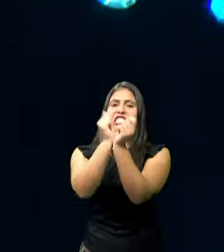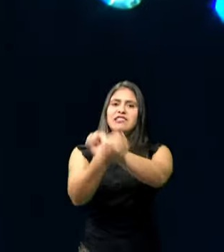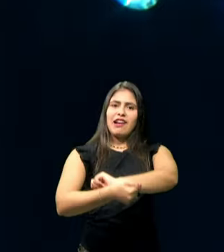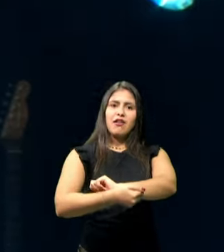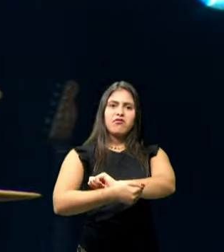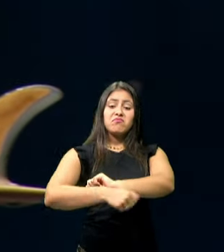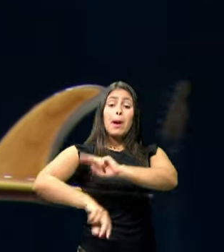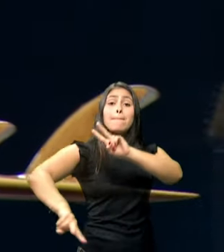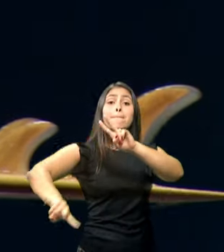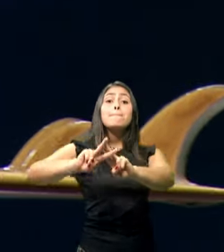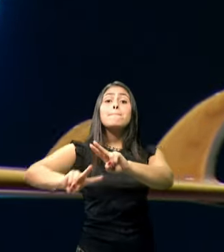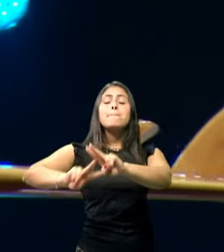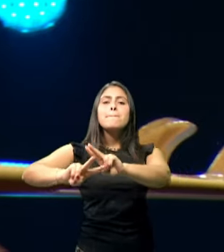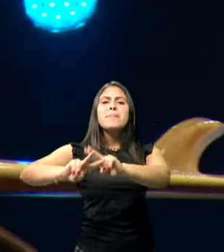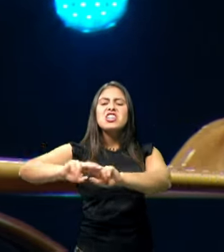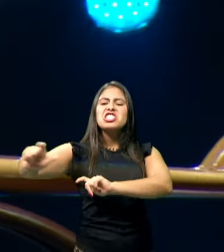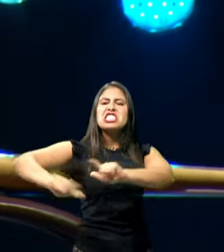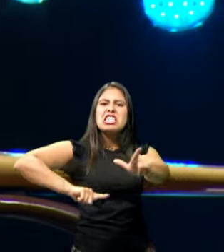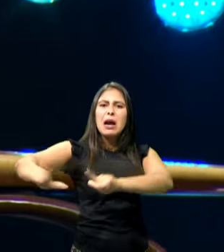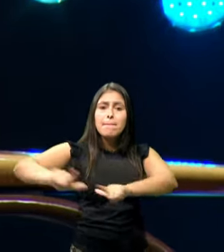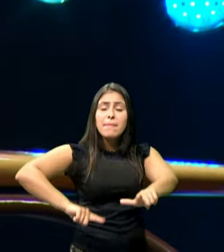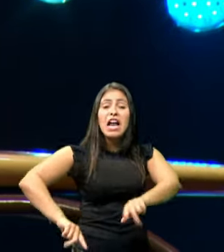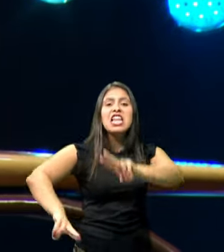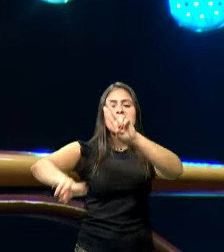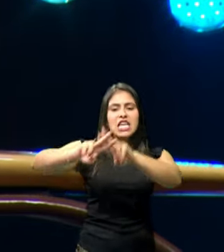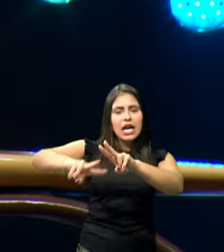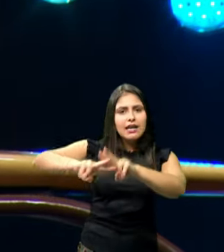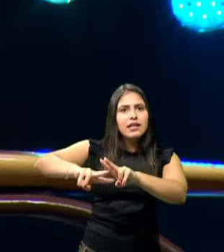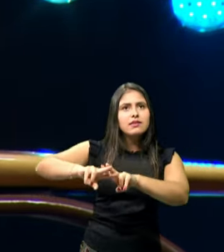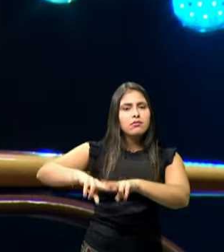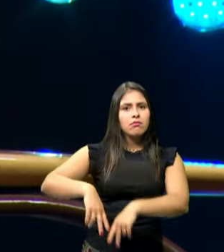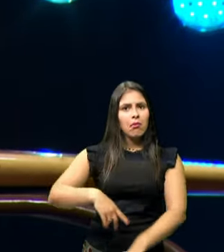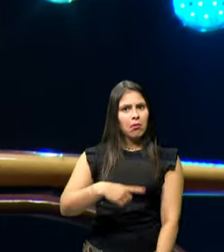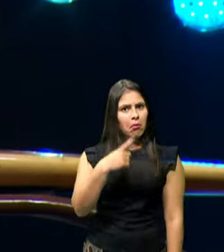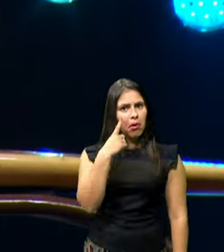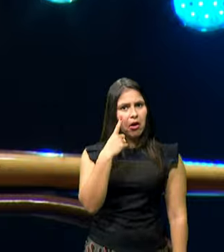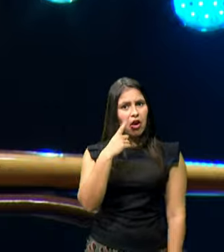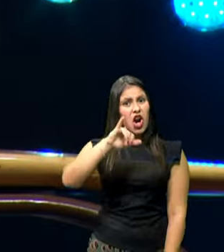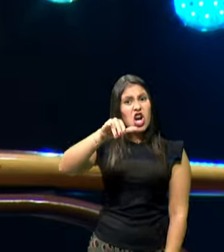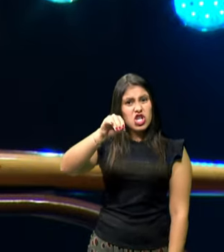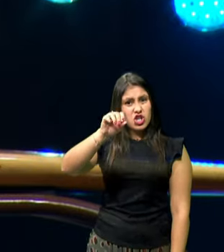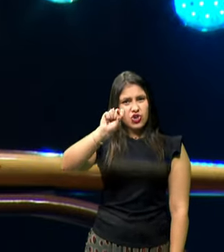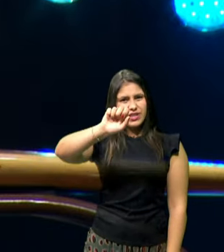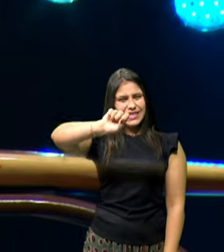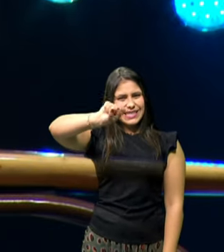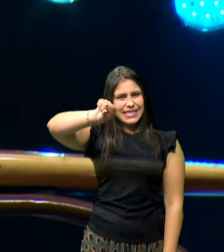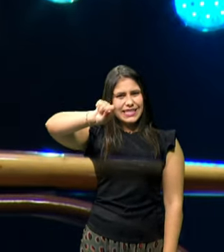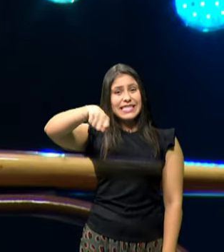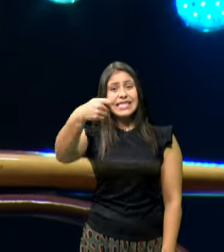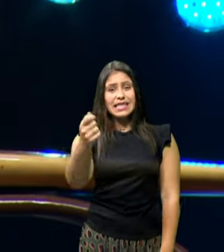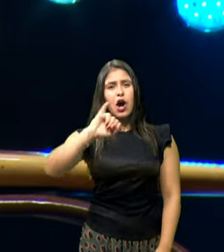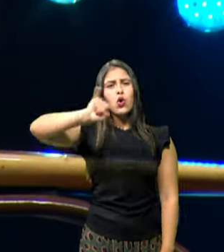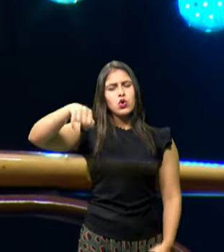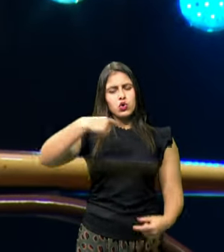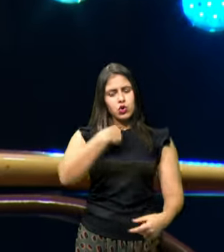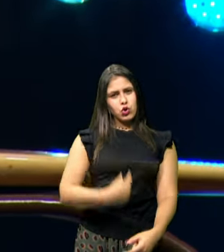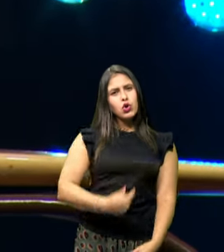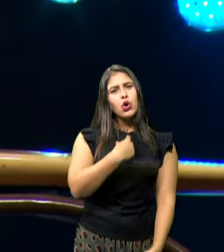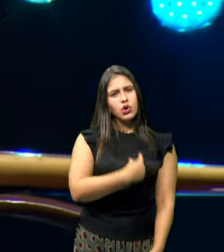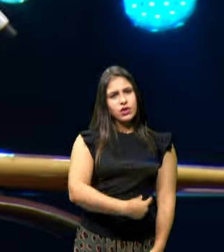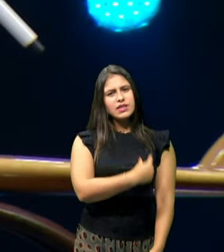preso e trabalha na cadeia. Minha gente, esse cara sofre perdas, esse cara sofre injustiça,